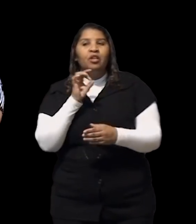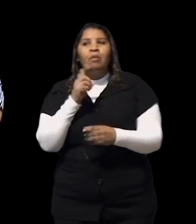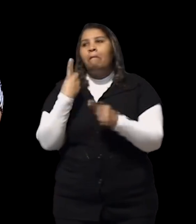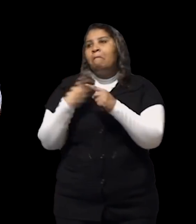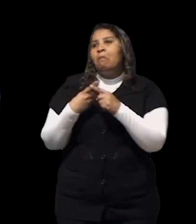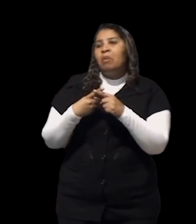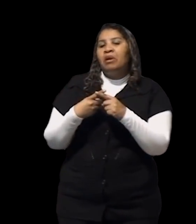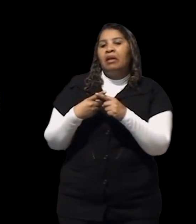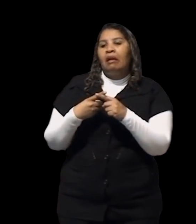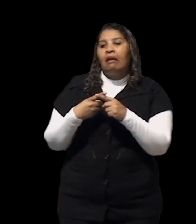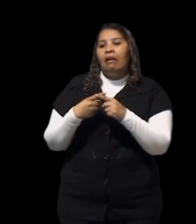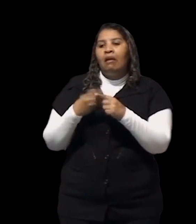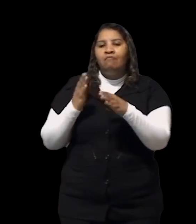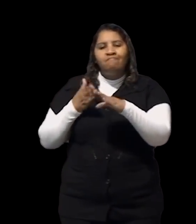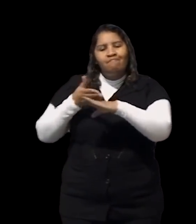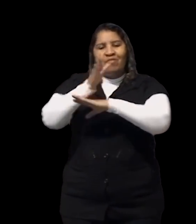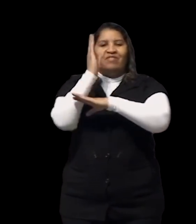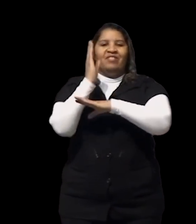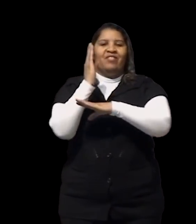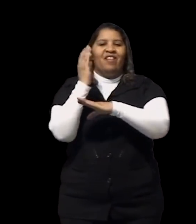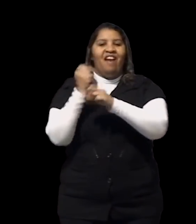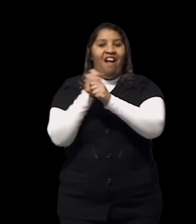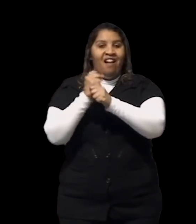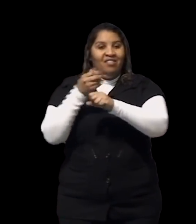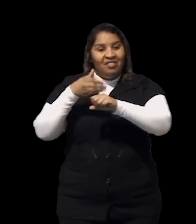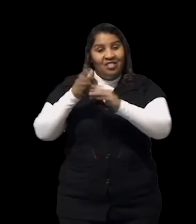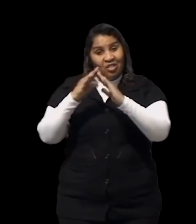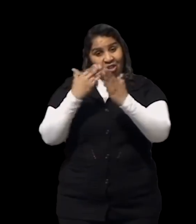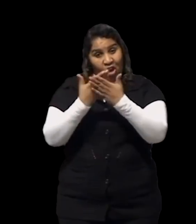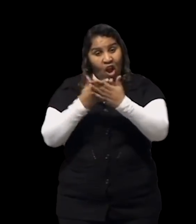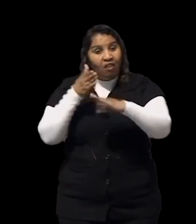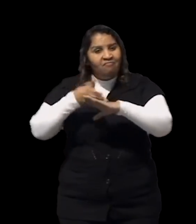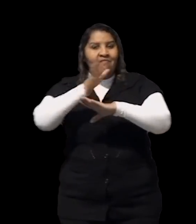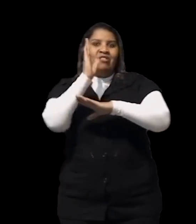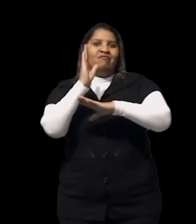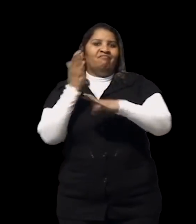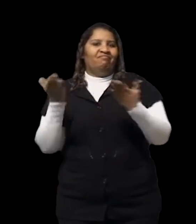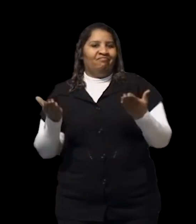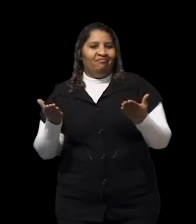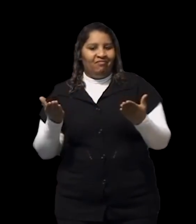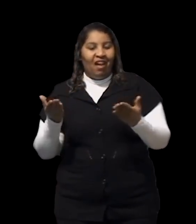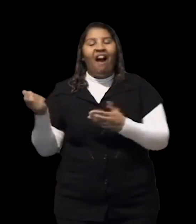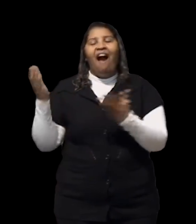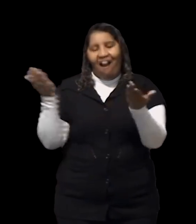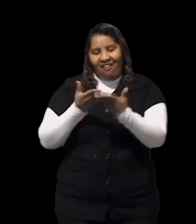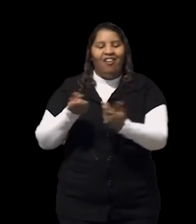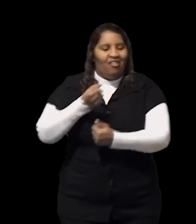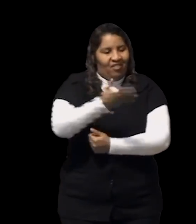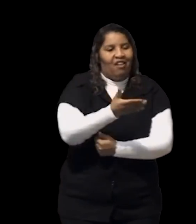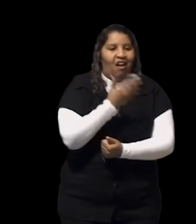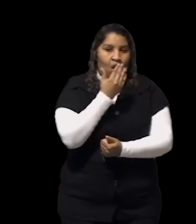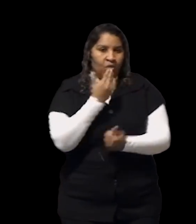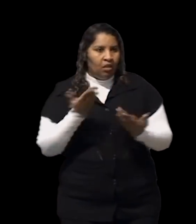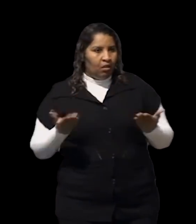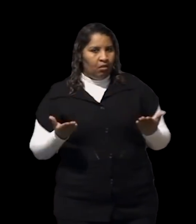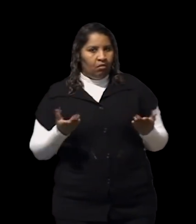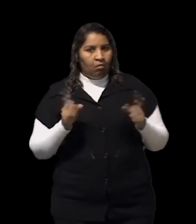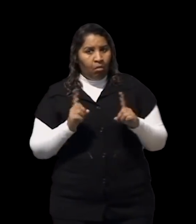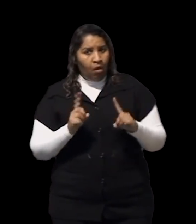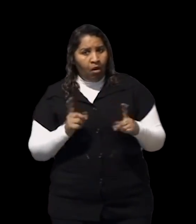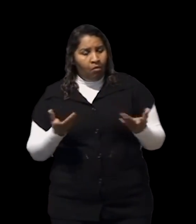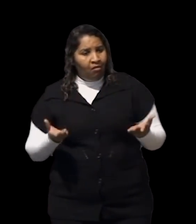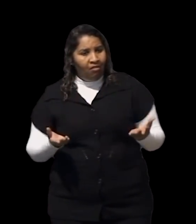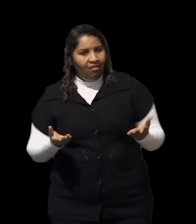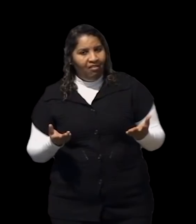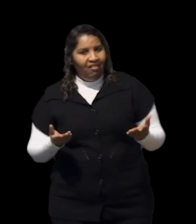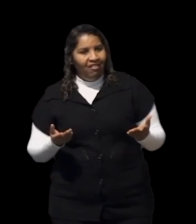filho com amor só porque ele faz as coisas que deve fazer ele é filho e como filho ele é dentro daquilo tudo que ele tem não fica pedindo